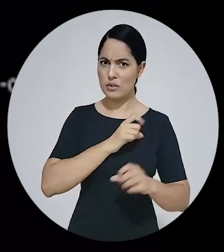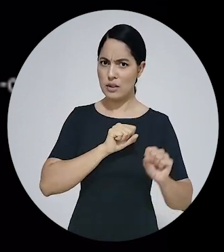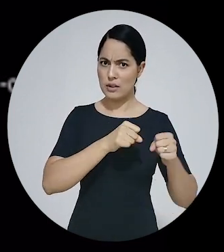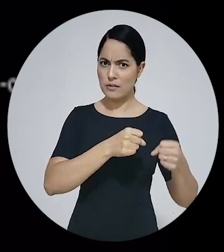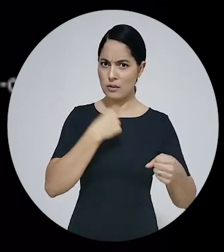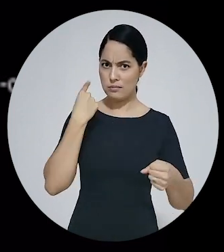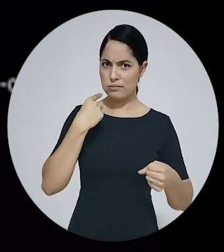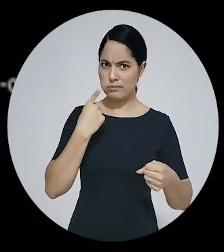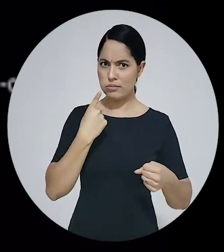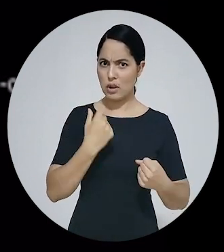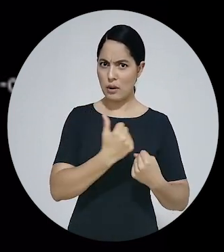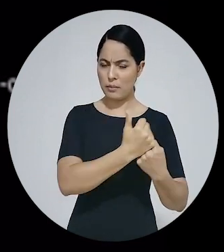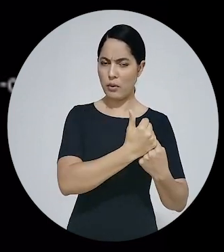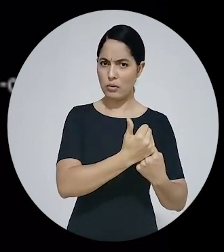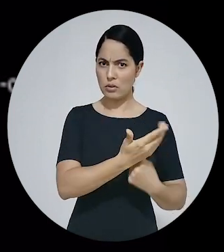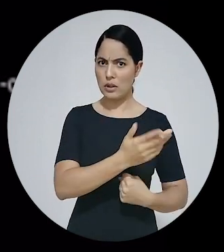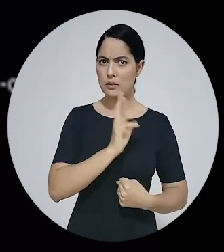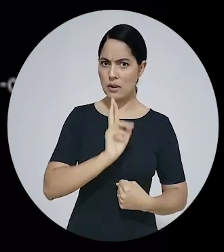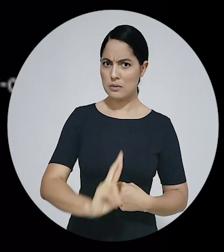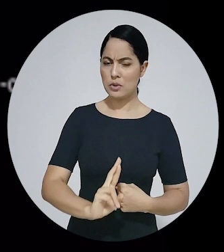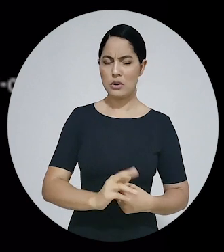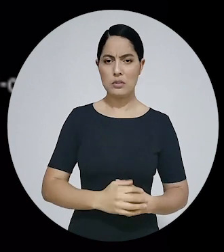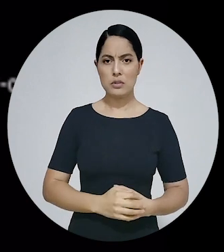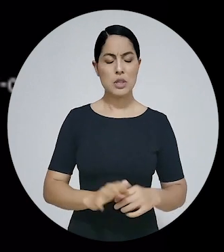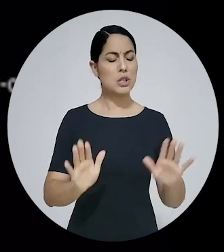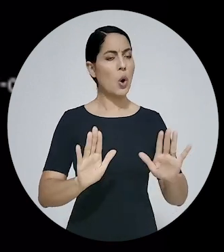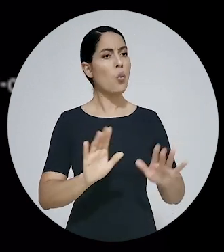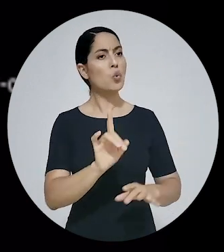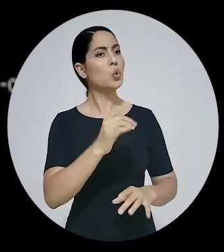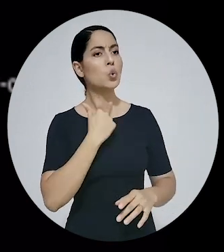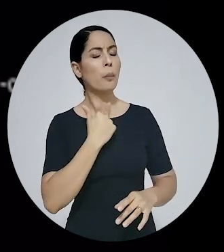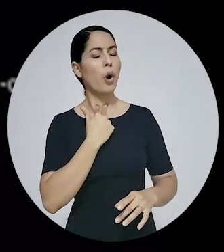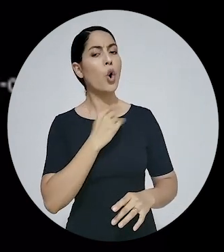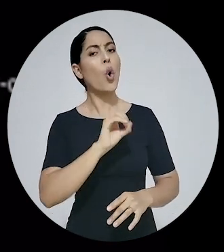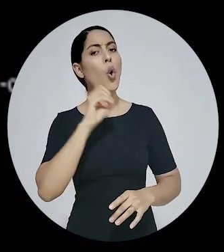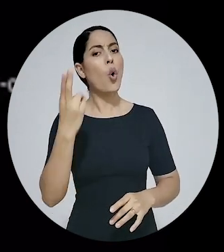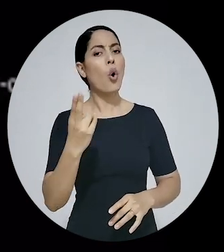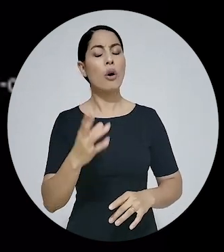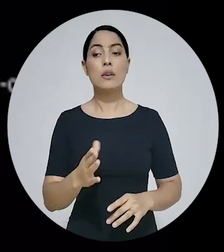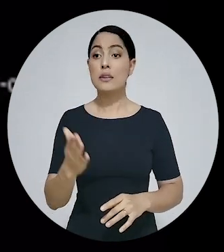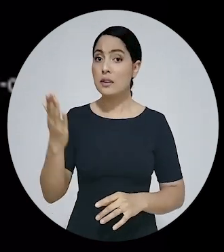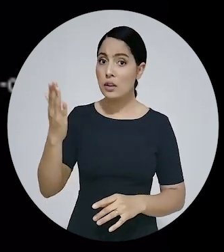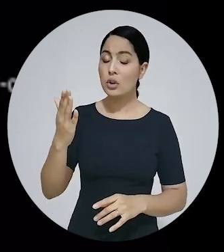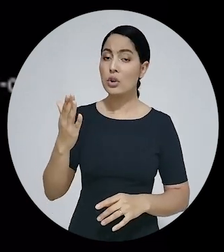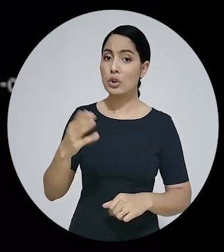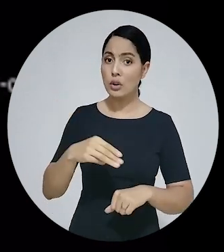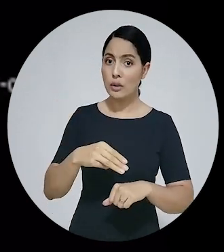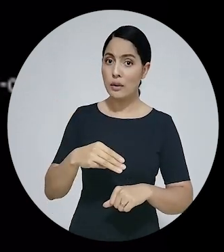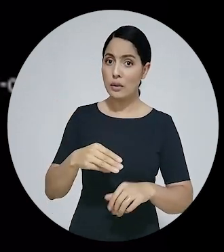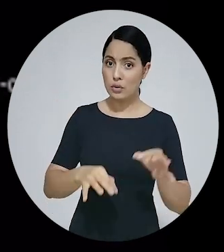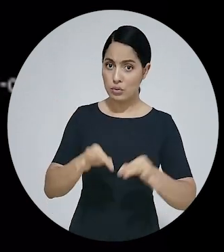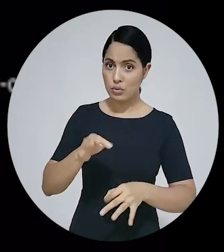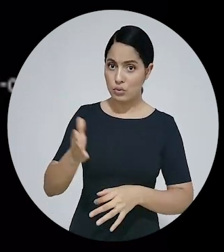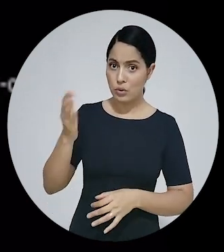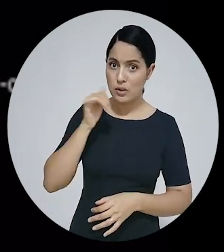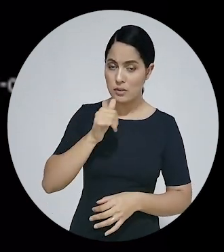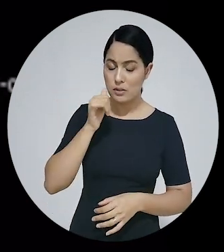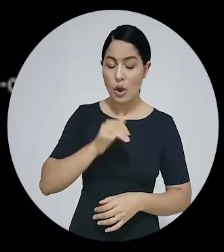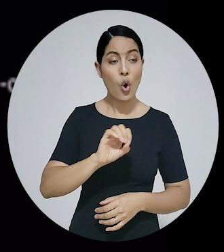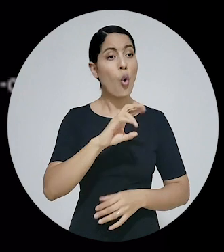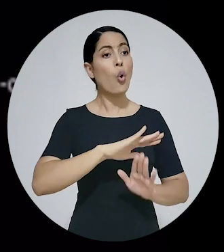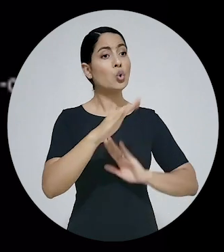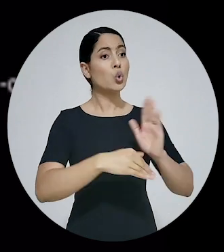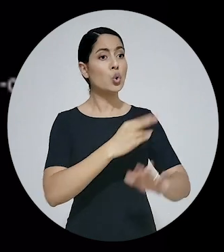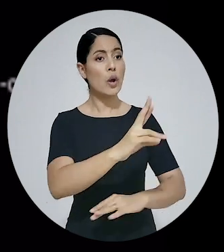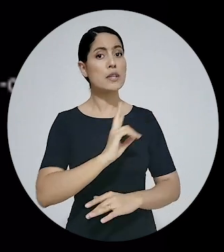defesa. Não, isso não pode. Os tribunais superiores Não pode, admitem um silêncio não pode. parcial. Ou ele exerce o direito ao silêncio completamente, Excelência, ou ele exerce o